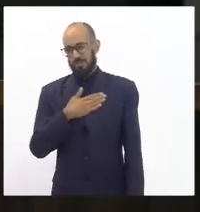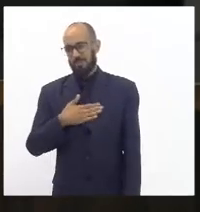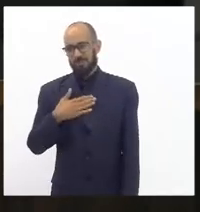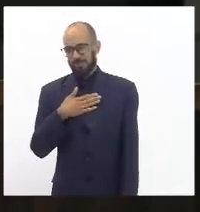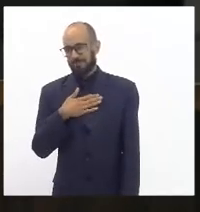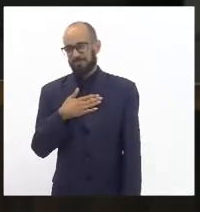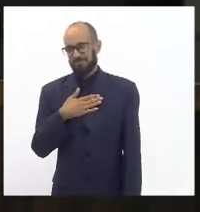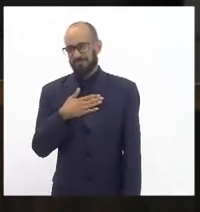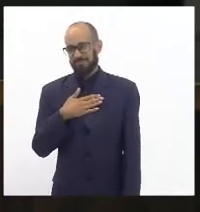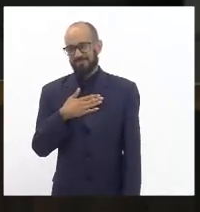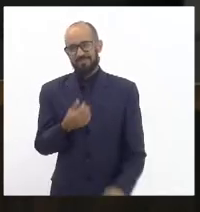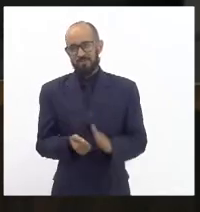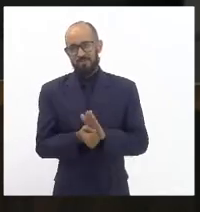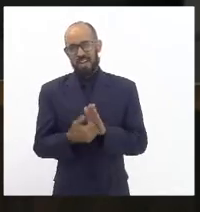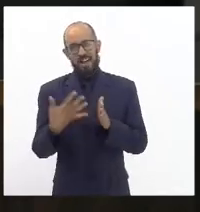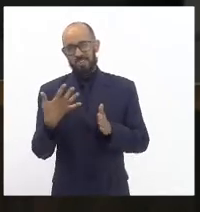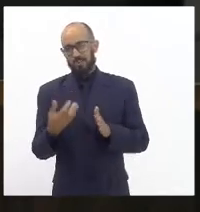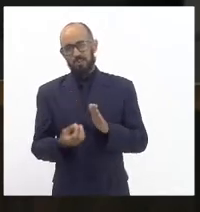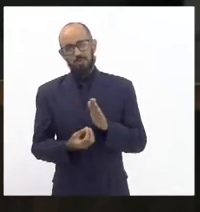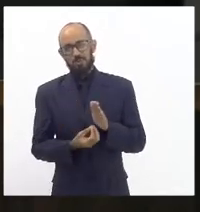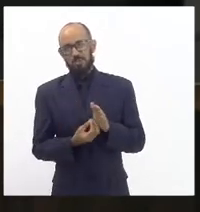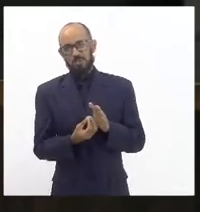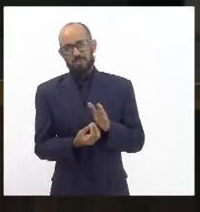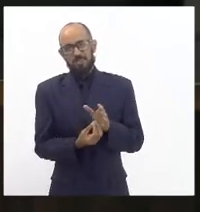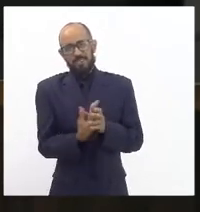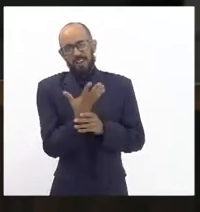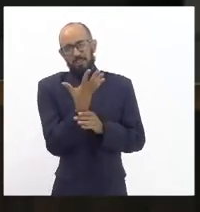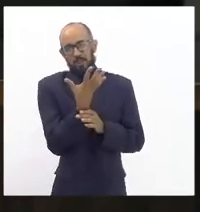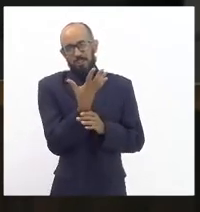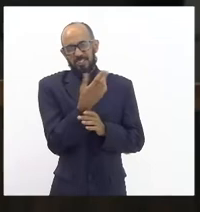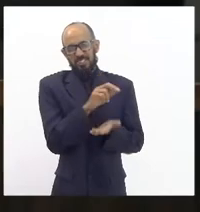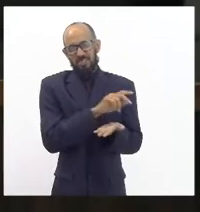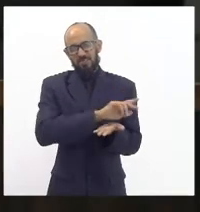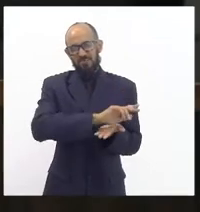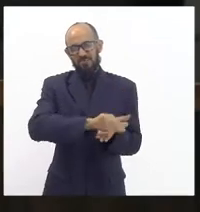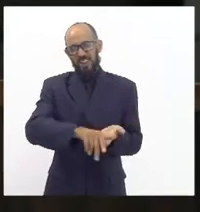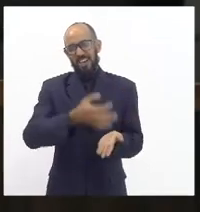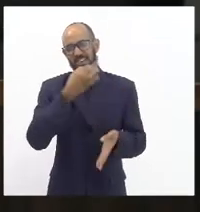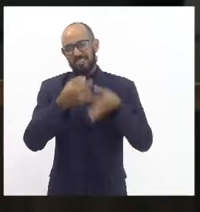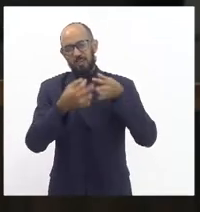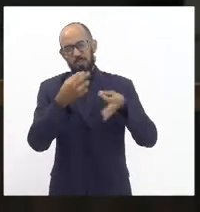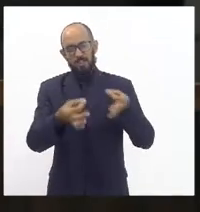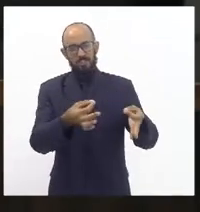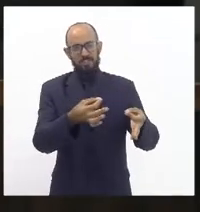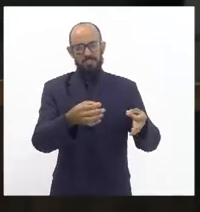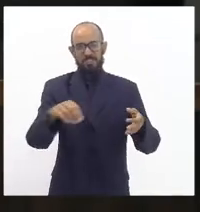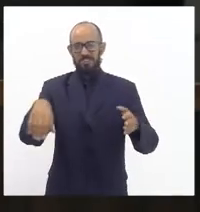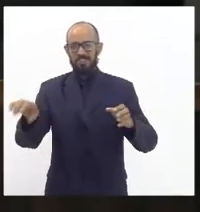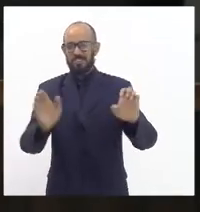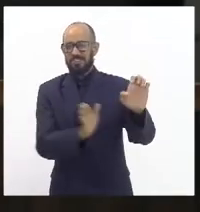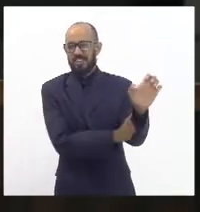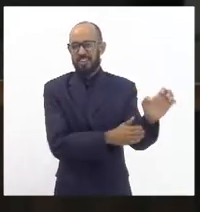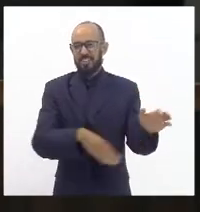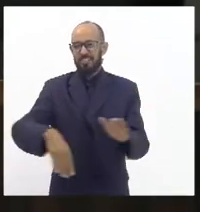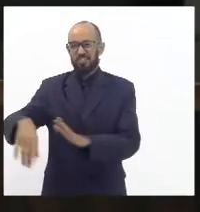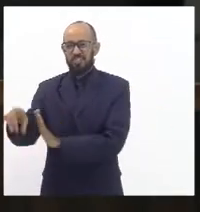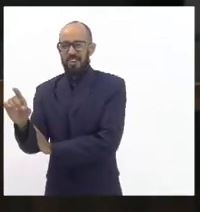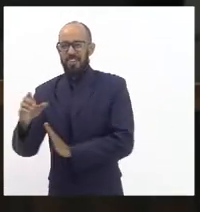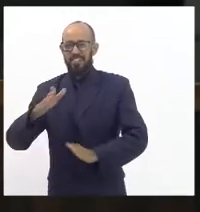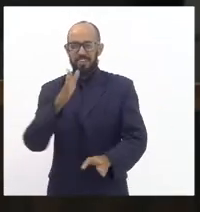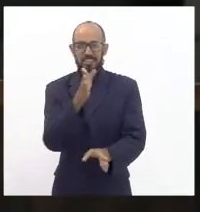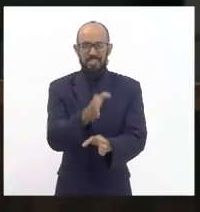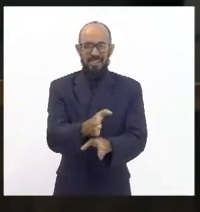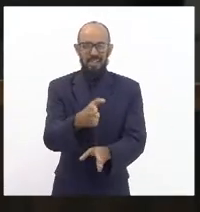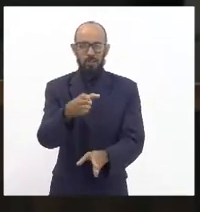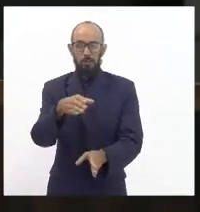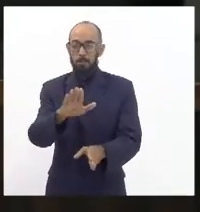de tantos autores que são das posições mais diversas de esquerda direita de centro mas o